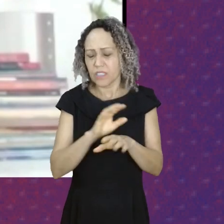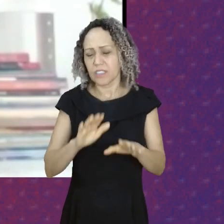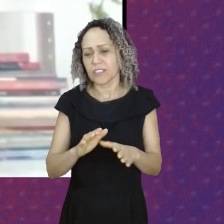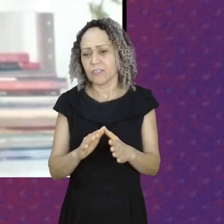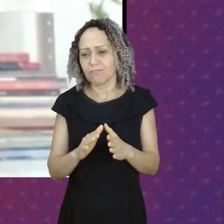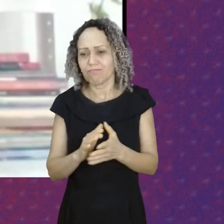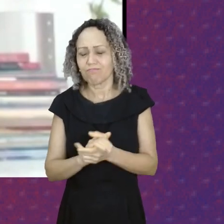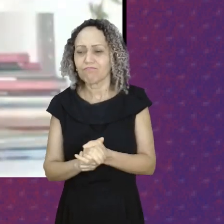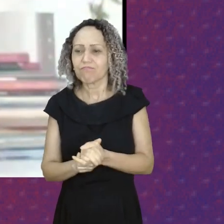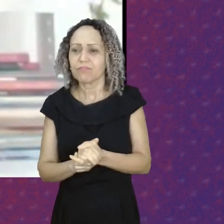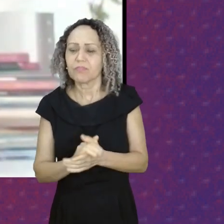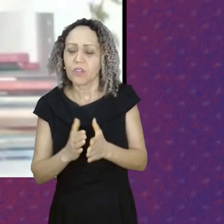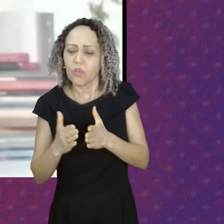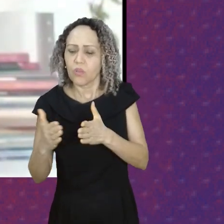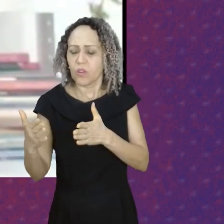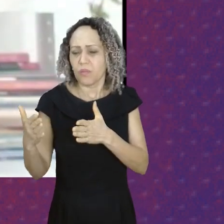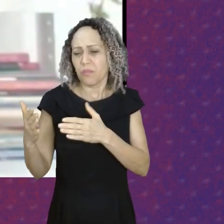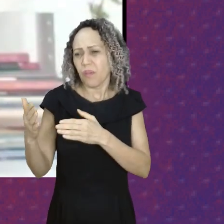alto.